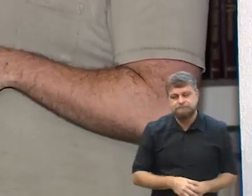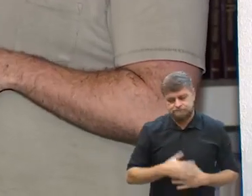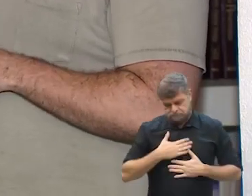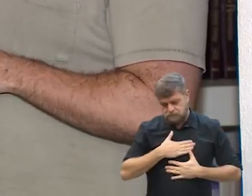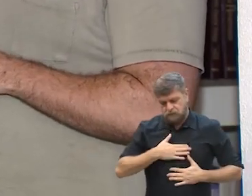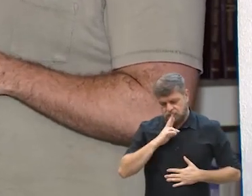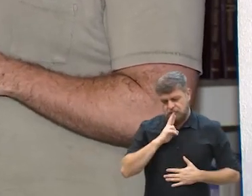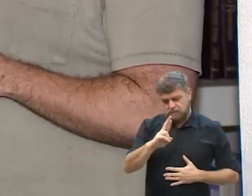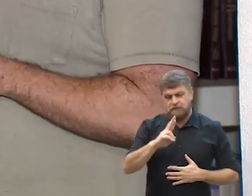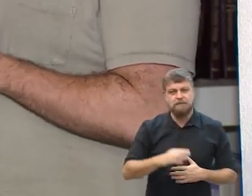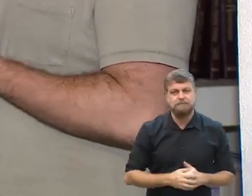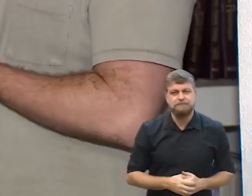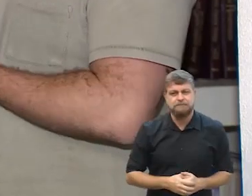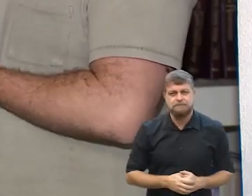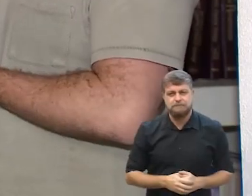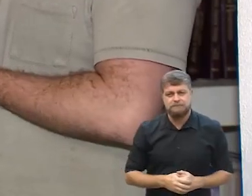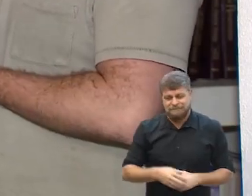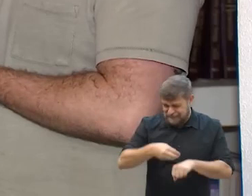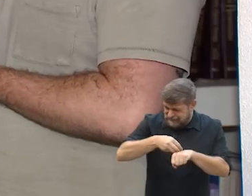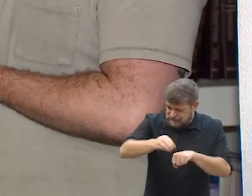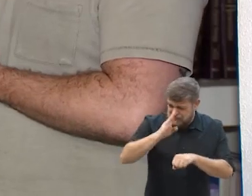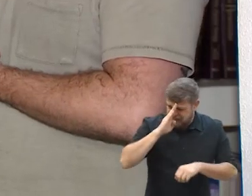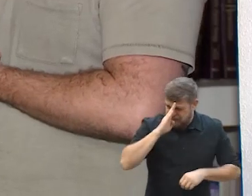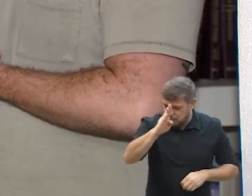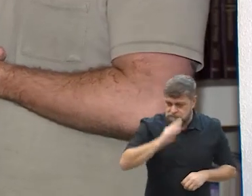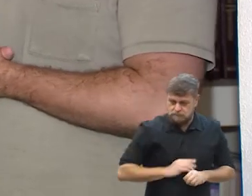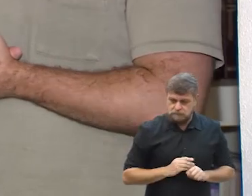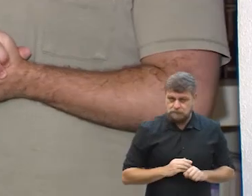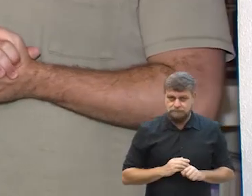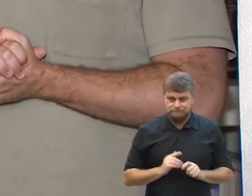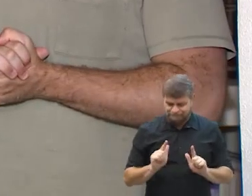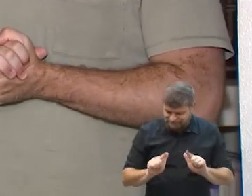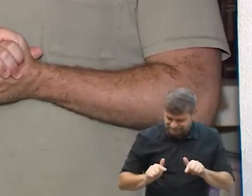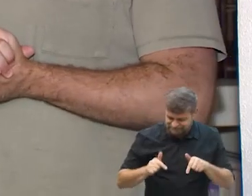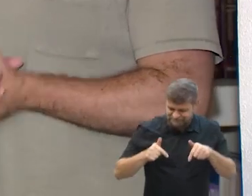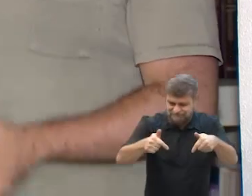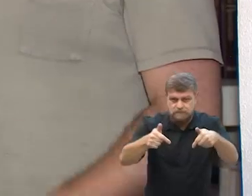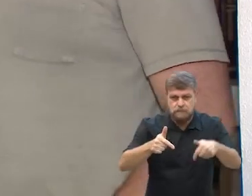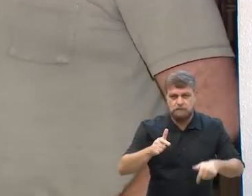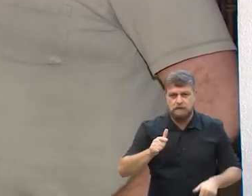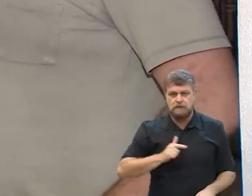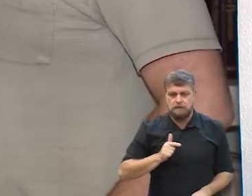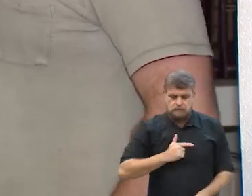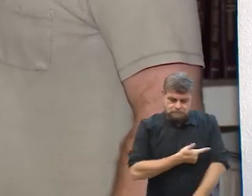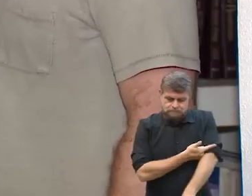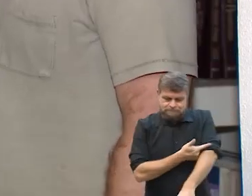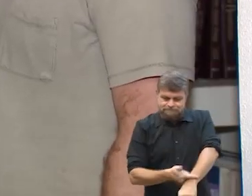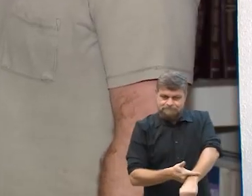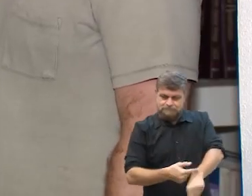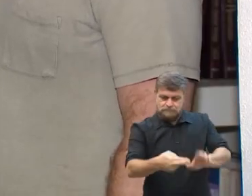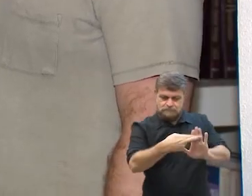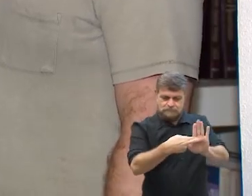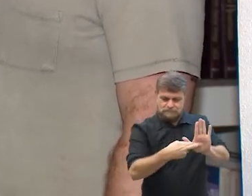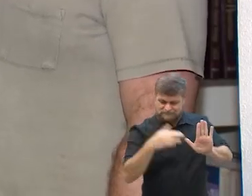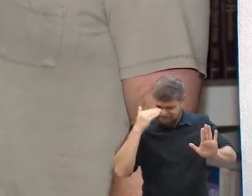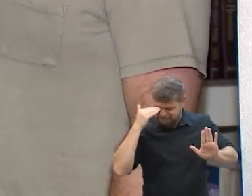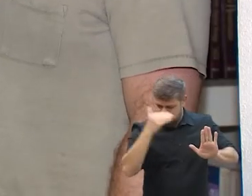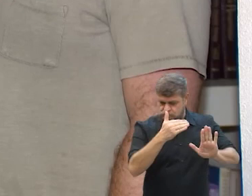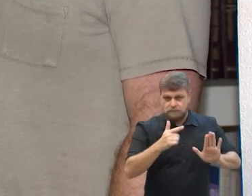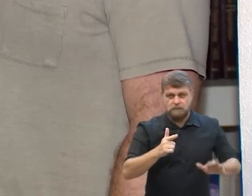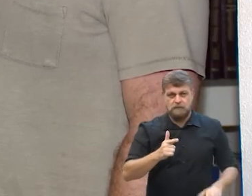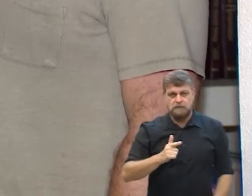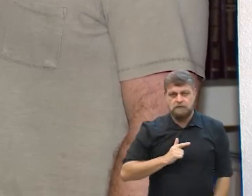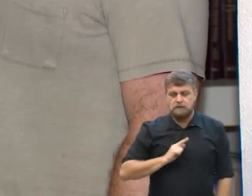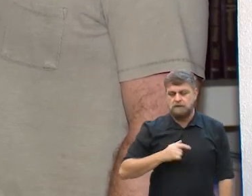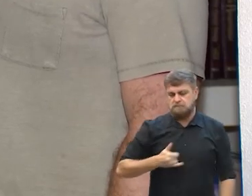prazer. A grande dica é dedicação, disciplina sobriedade,